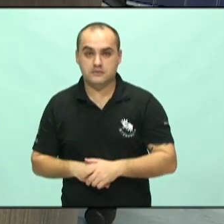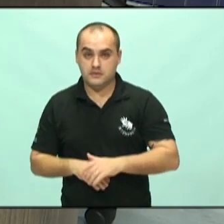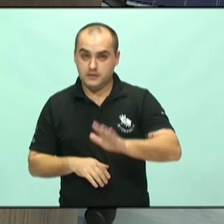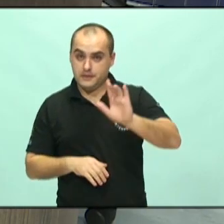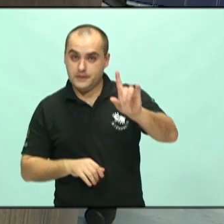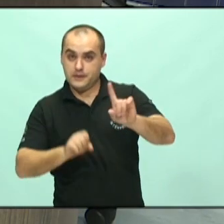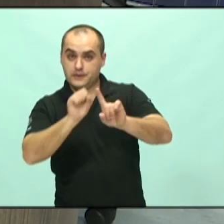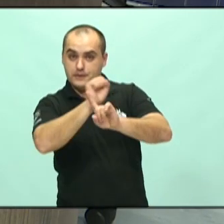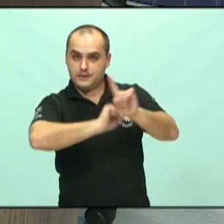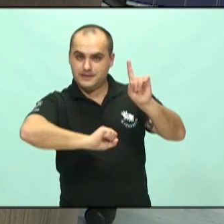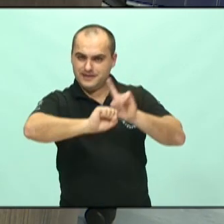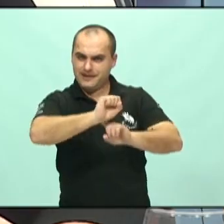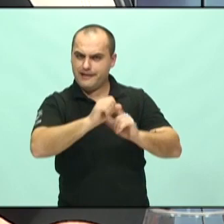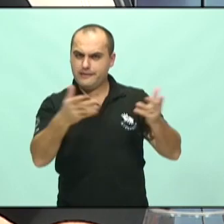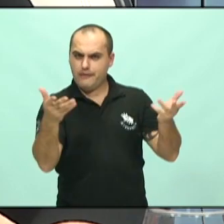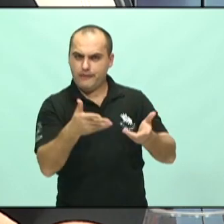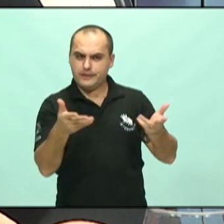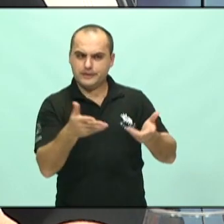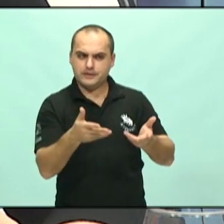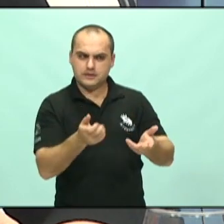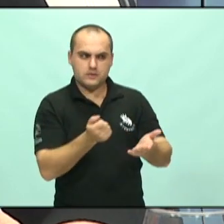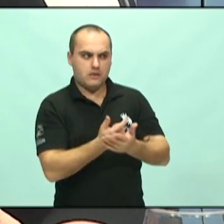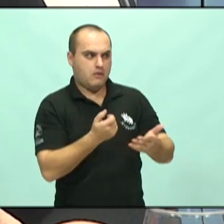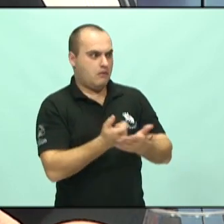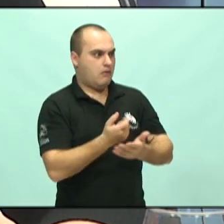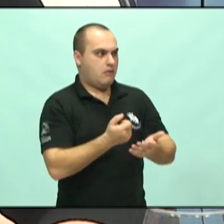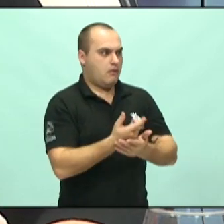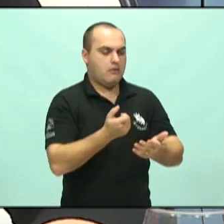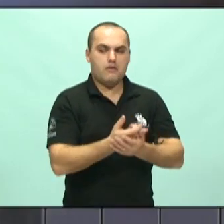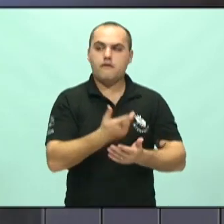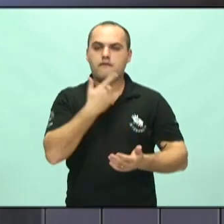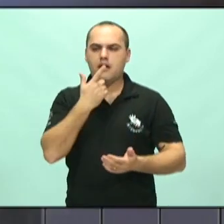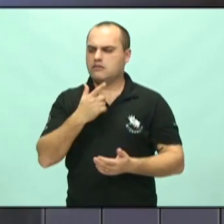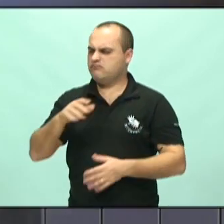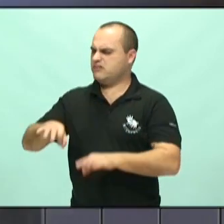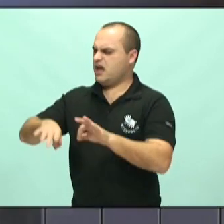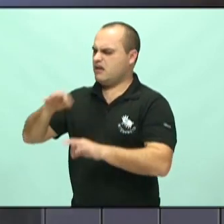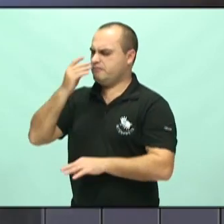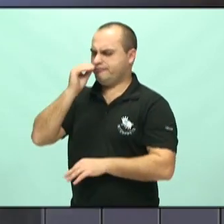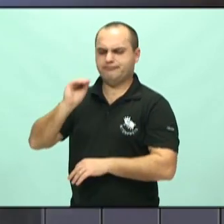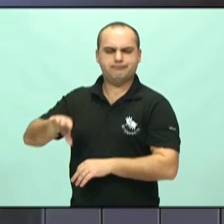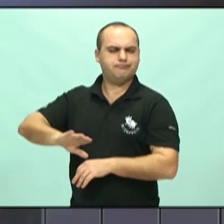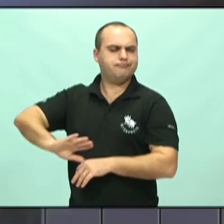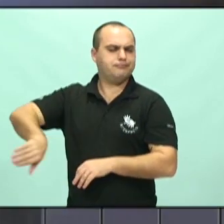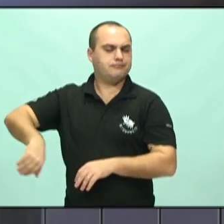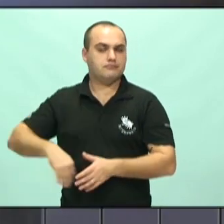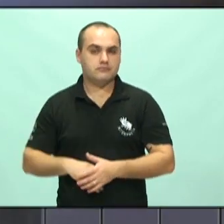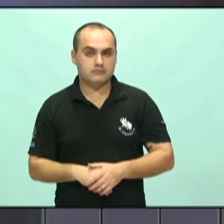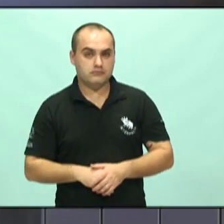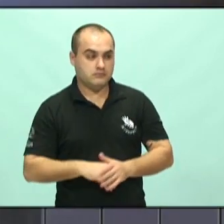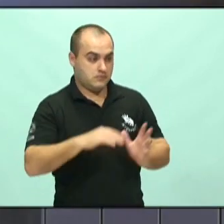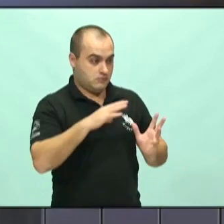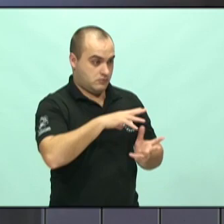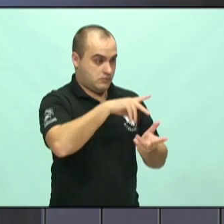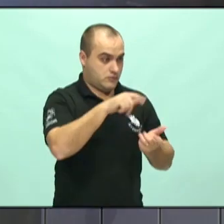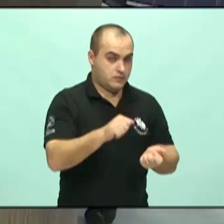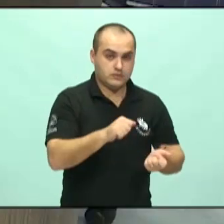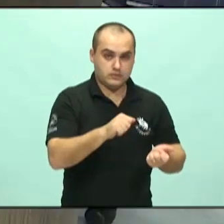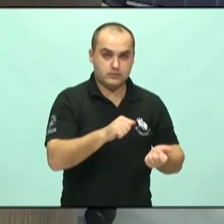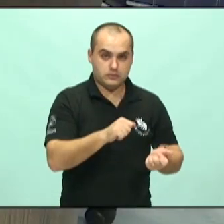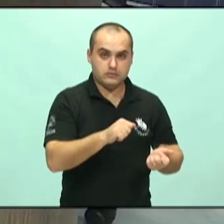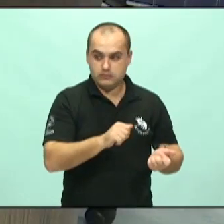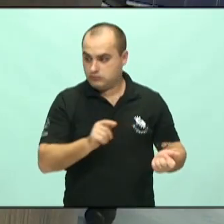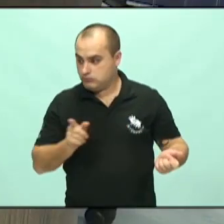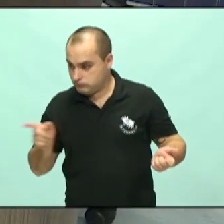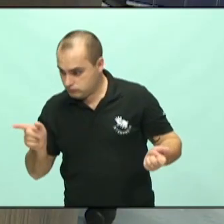sociedade de consumo vai dizer que a gente não serve para absolutamente nada, né? O mundo que lida contra a sociedade de